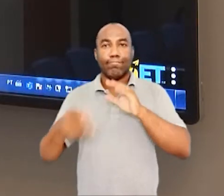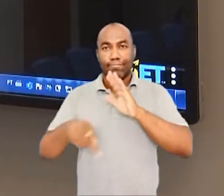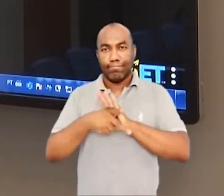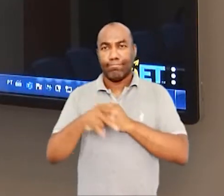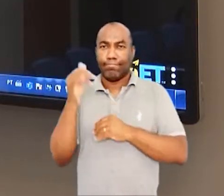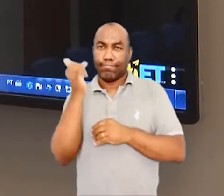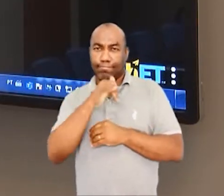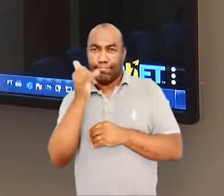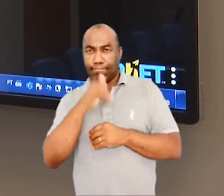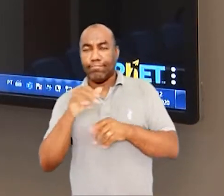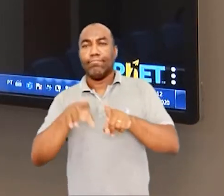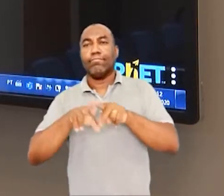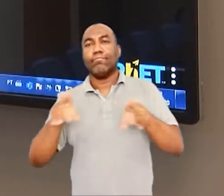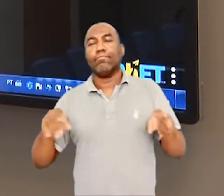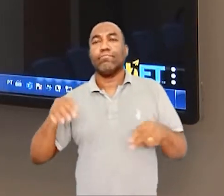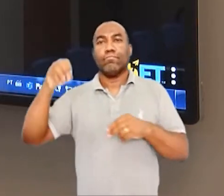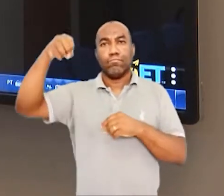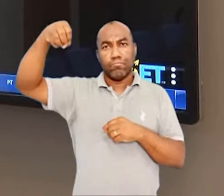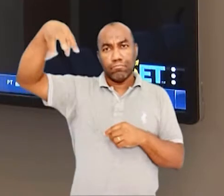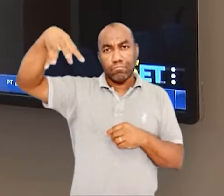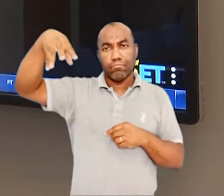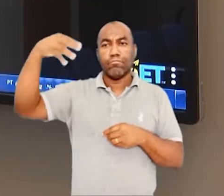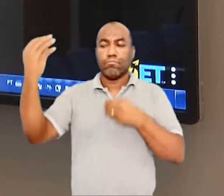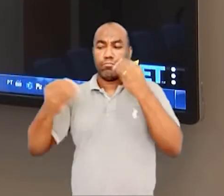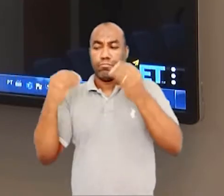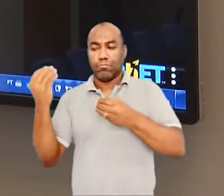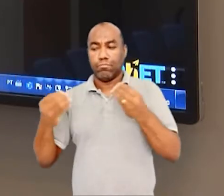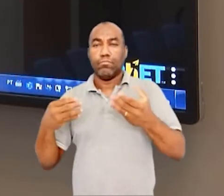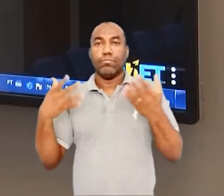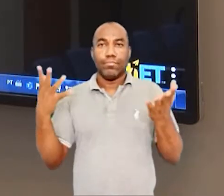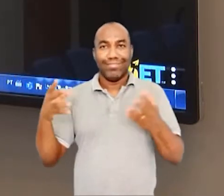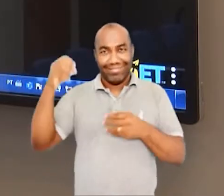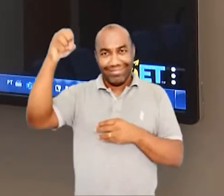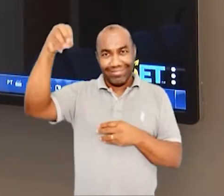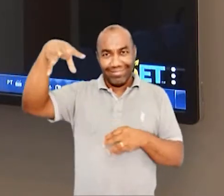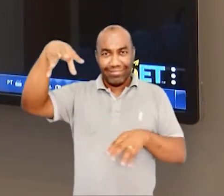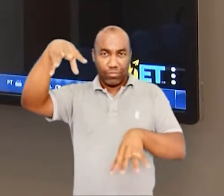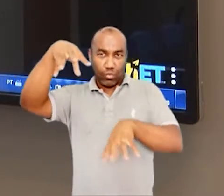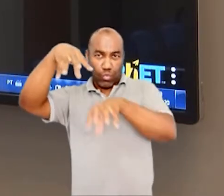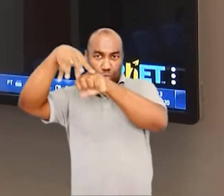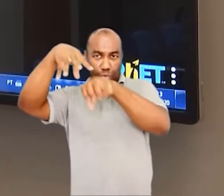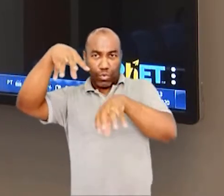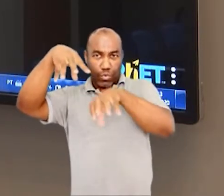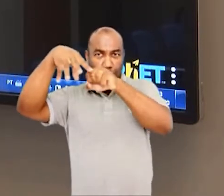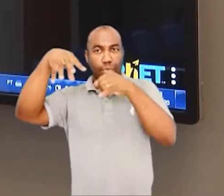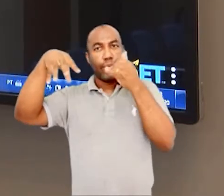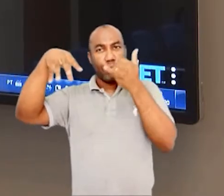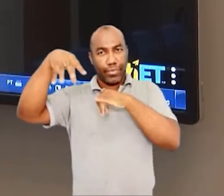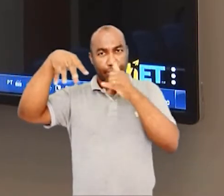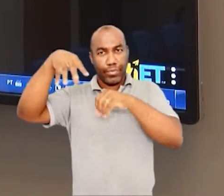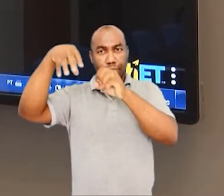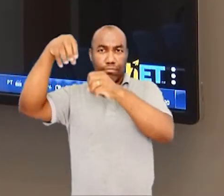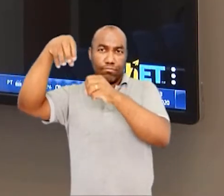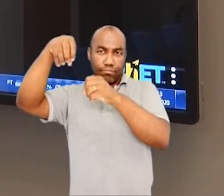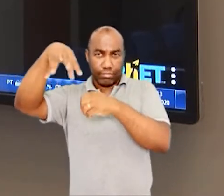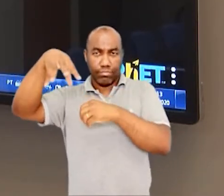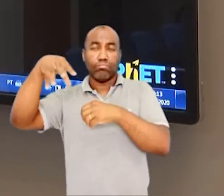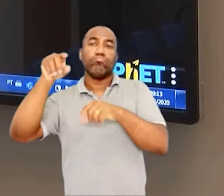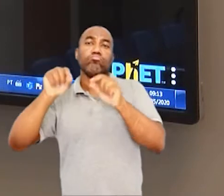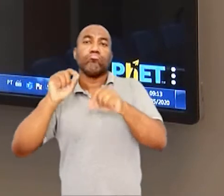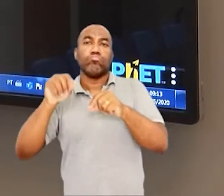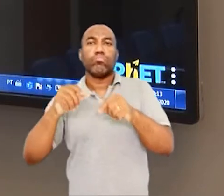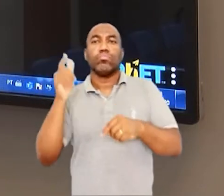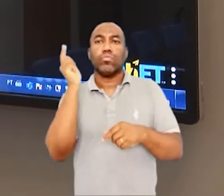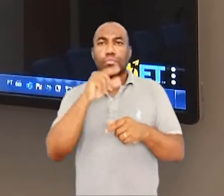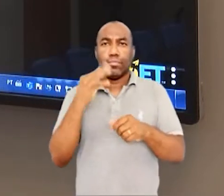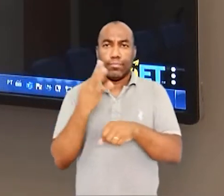elétrica, a lâmpada. Ela é um receptor de energia. Essa lâmpada tem um filamento de tungstênio, que na verdade é um resistor,